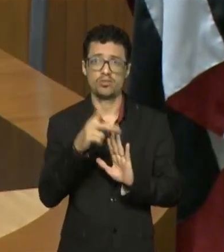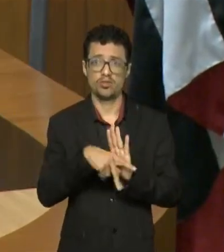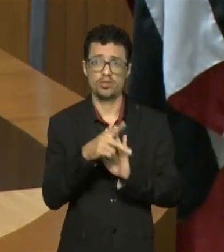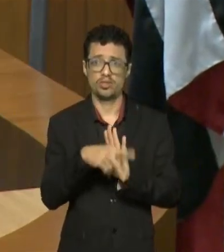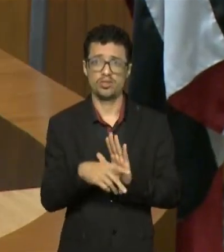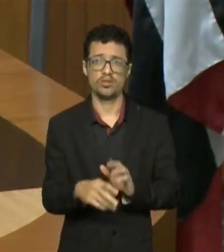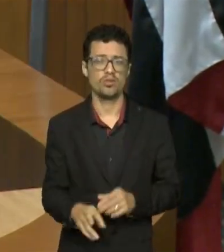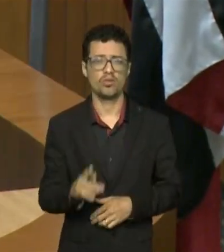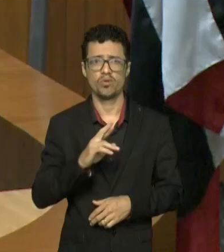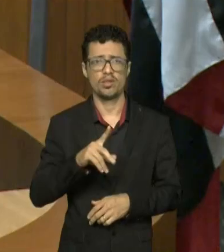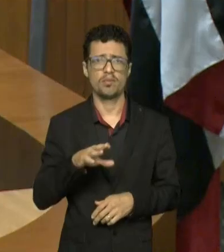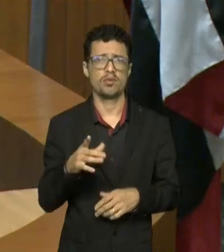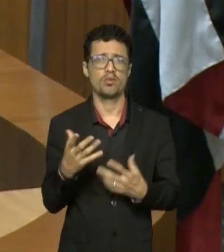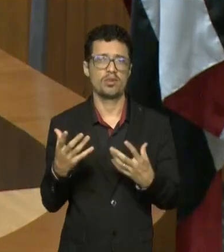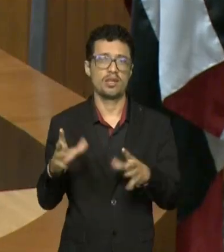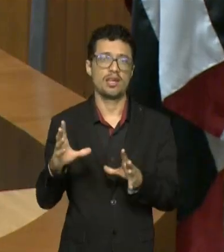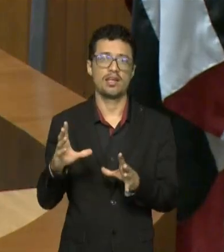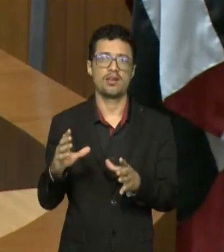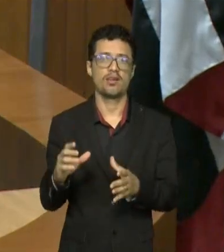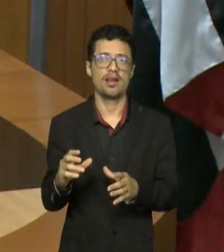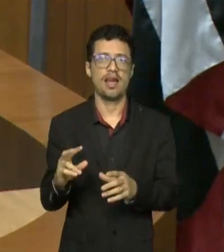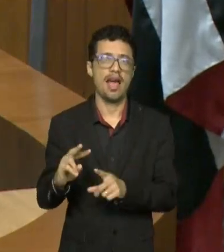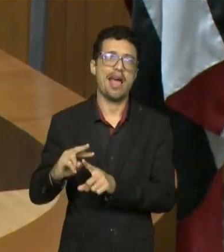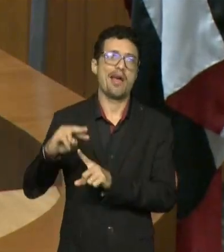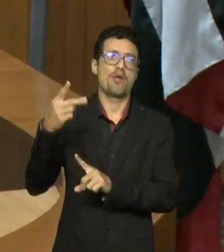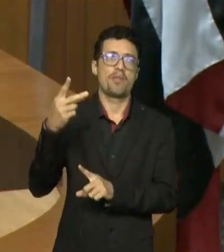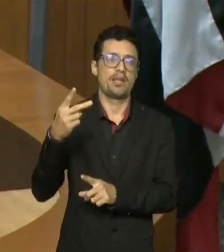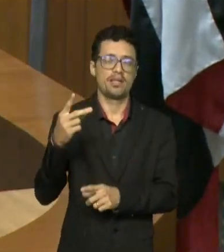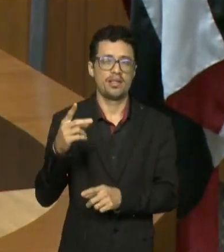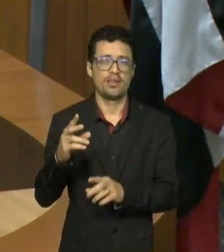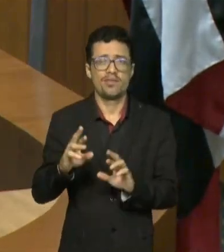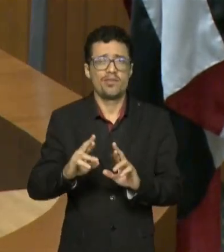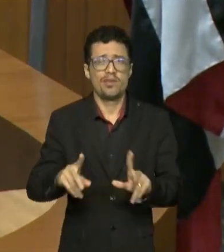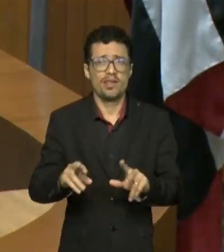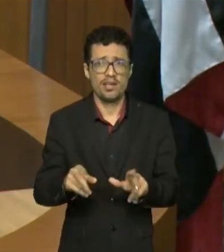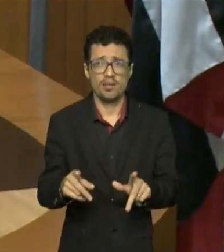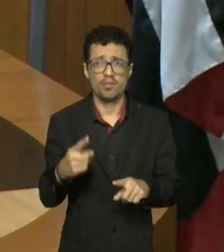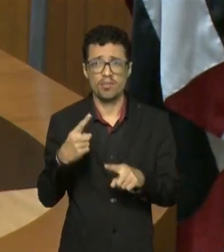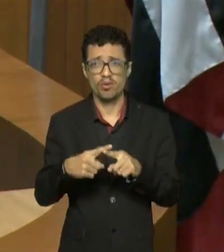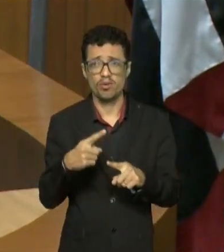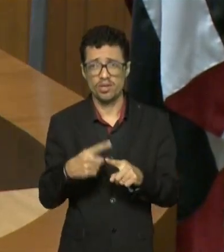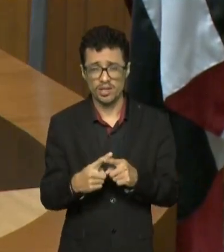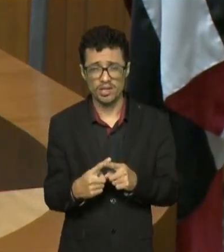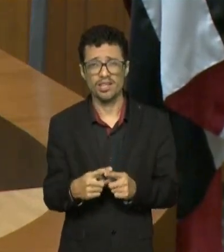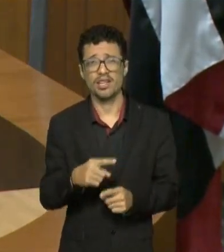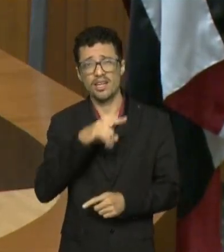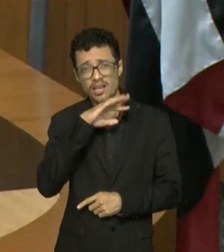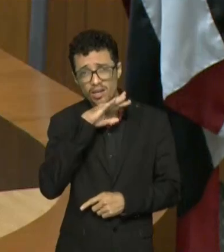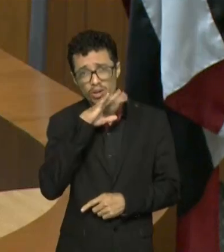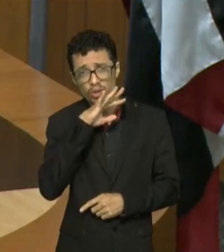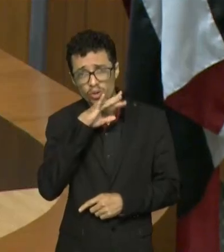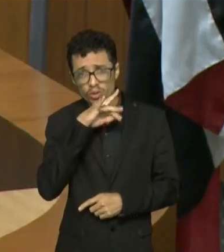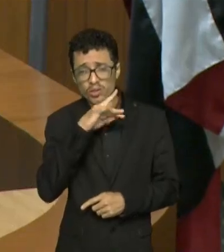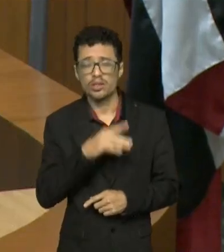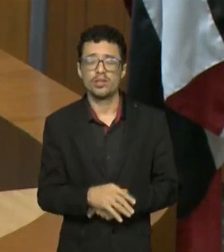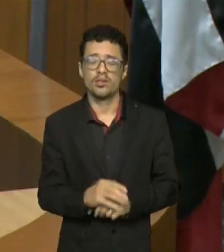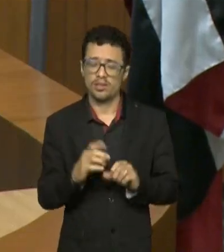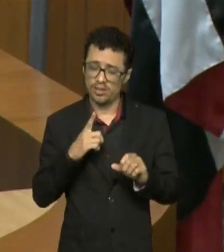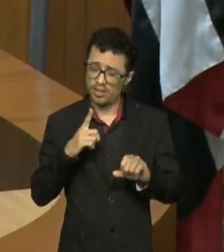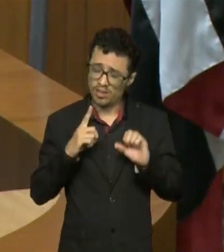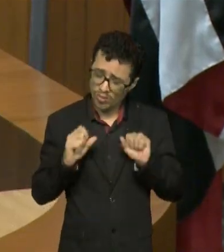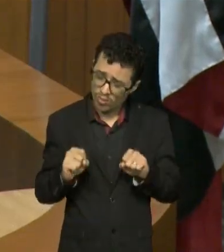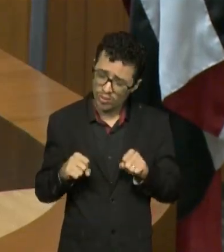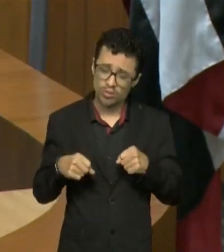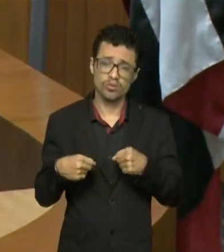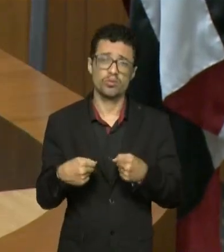função gratificada, é porque eu sei que a situação financeira do Estado é ruim, há um esforço para melhorar, e é